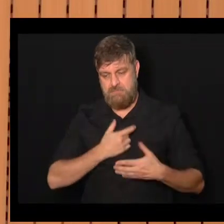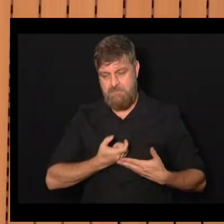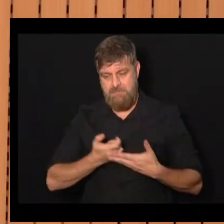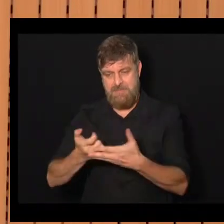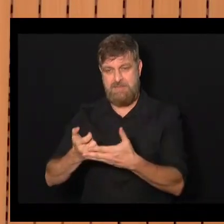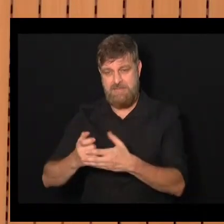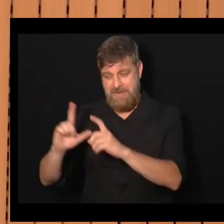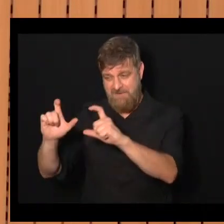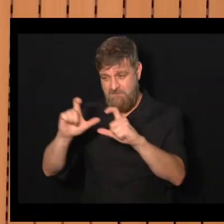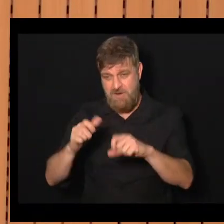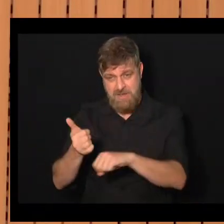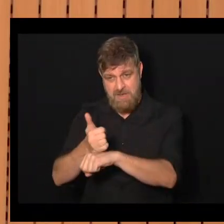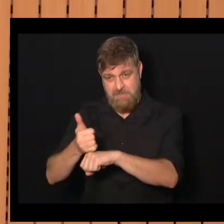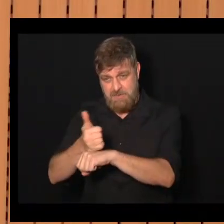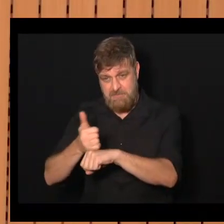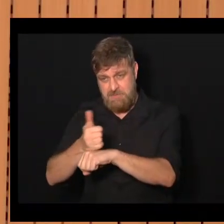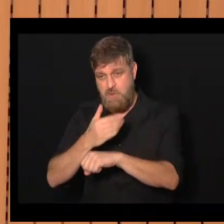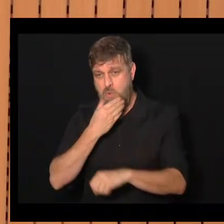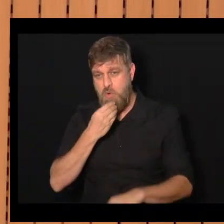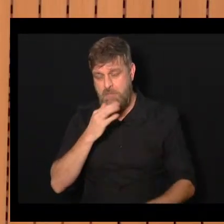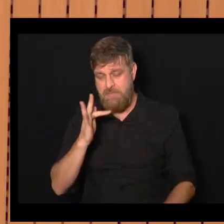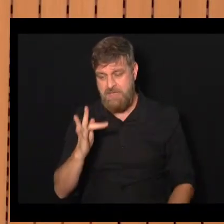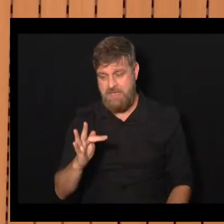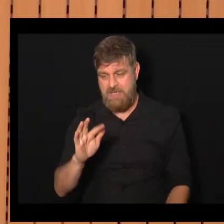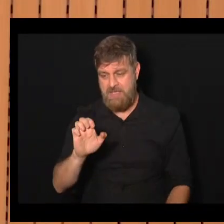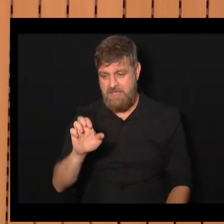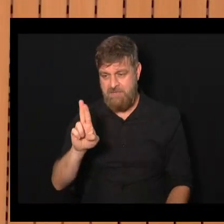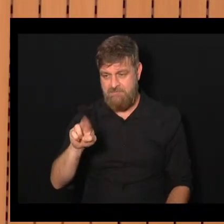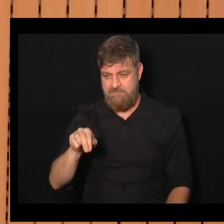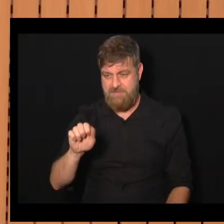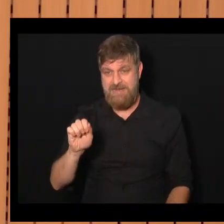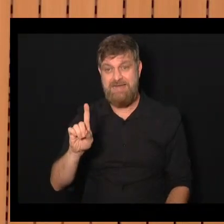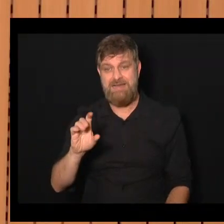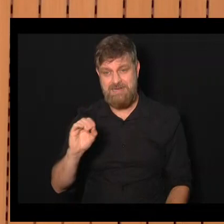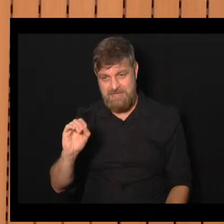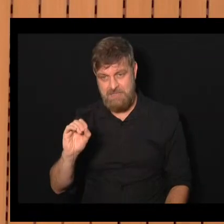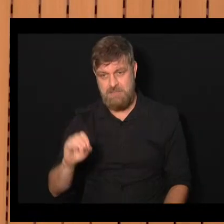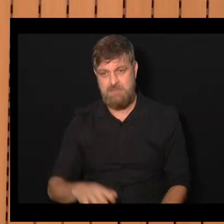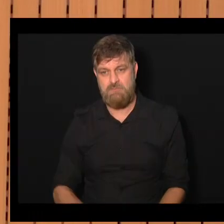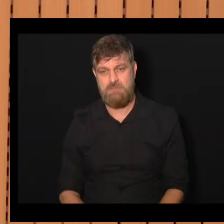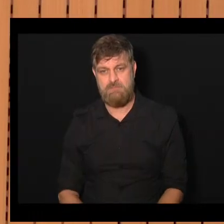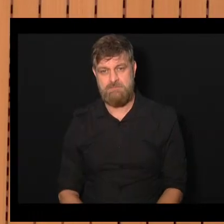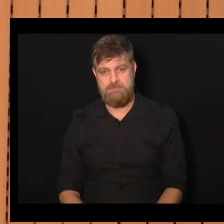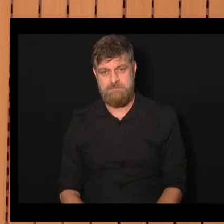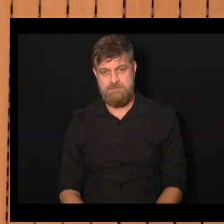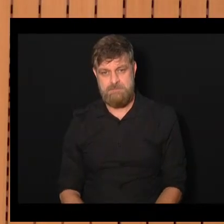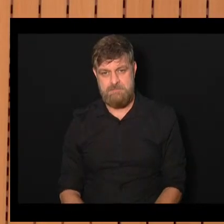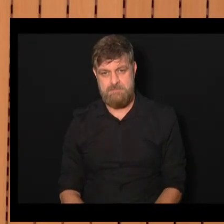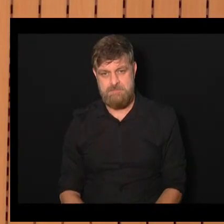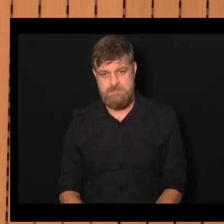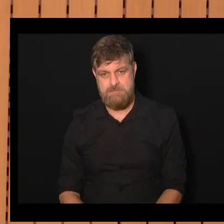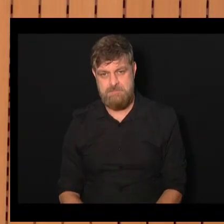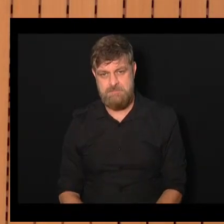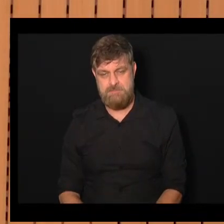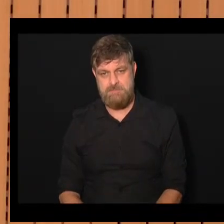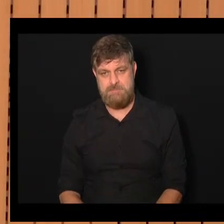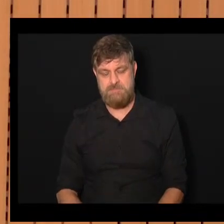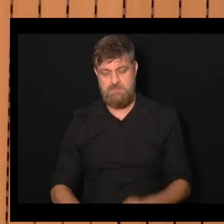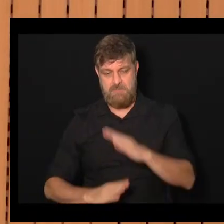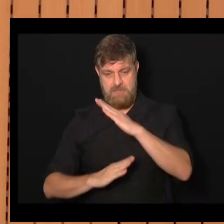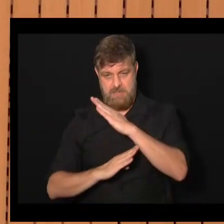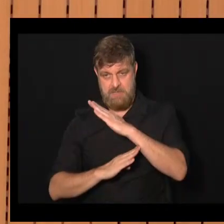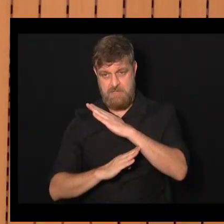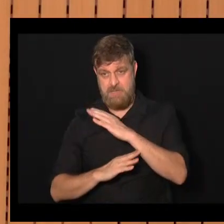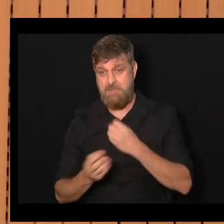mérito fotográfico Hércules Florença a Fernando Esturião Futinema. A Câmara Municipal de